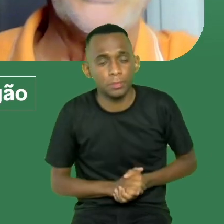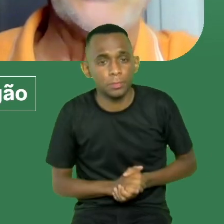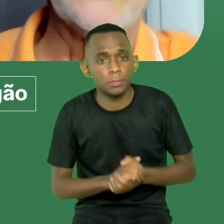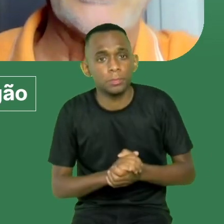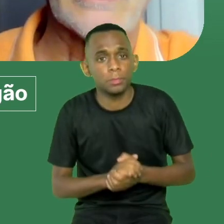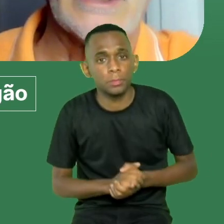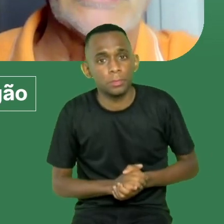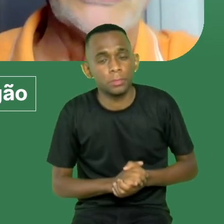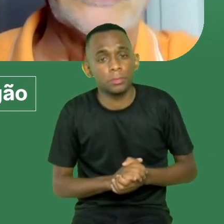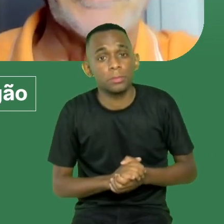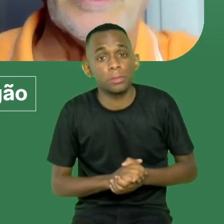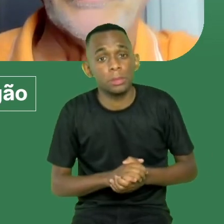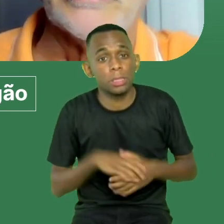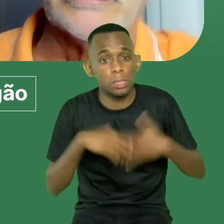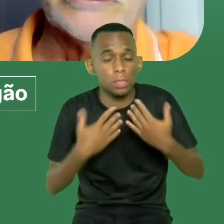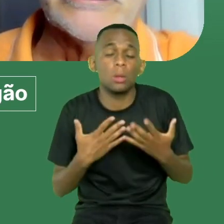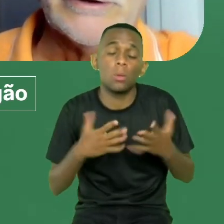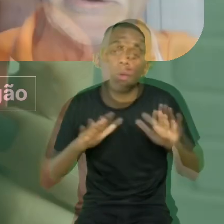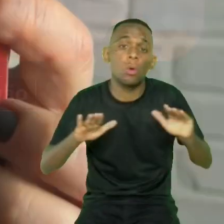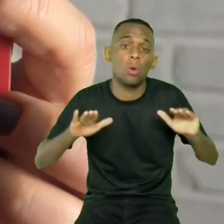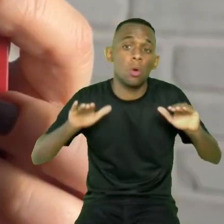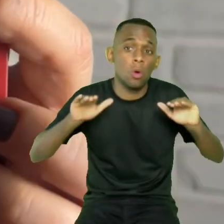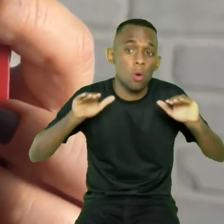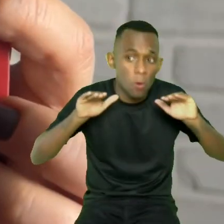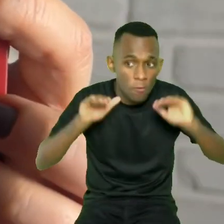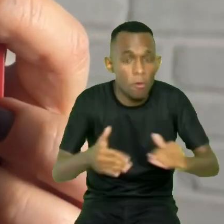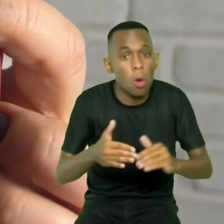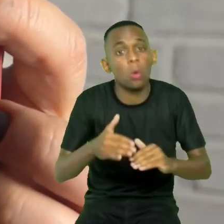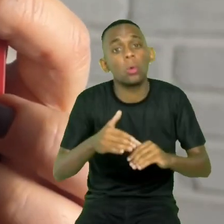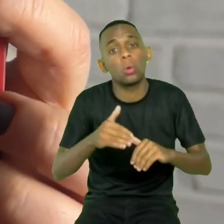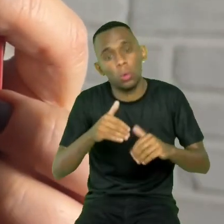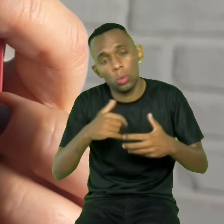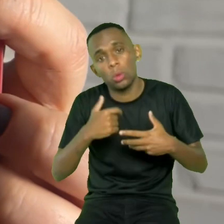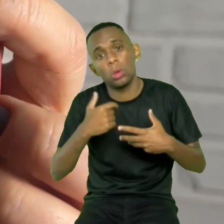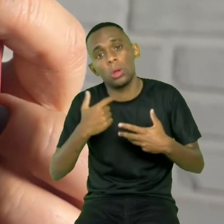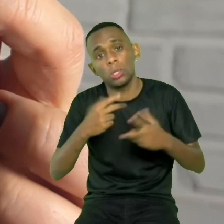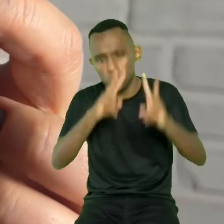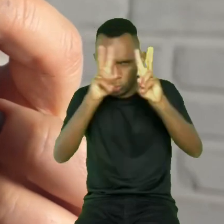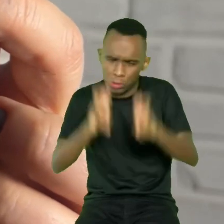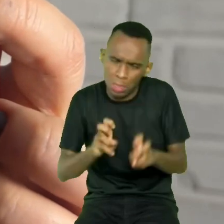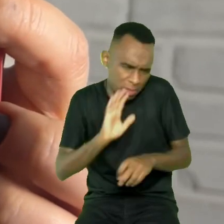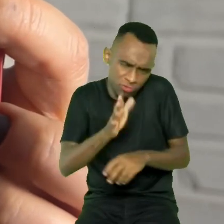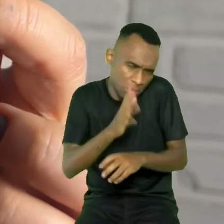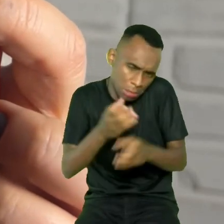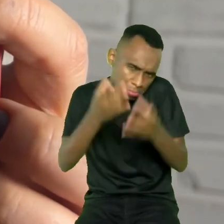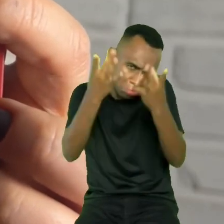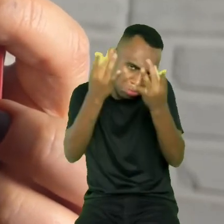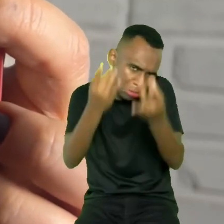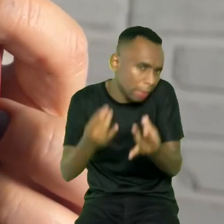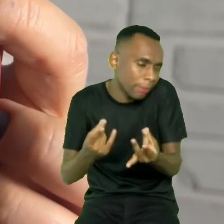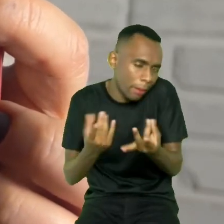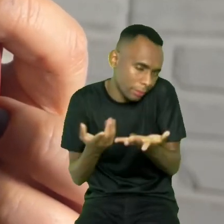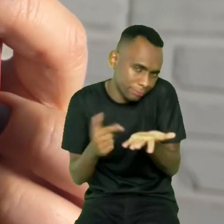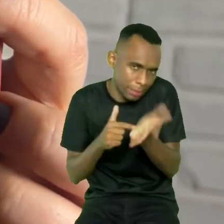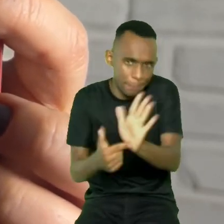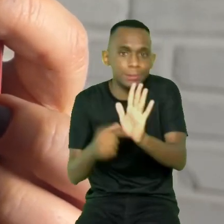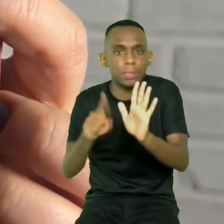Ele é muito focado, o próprio título já dá uma pista, né? Que ele é